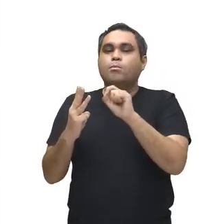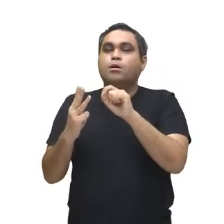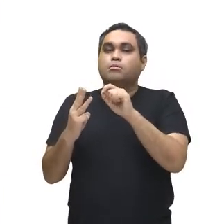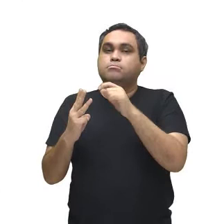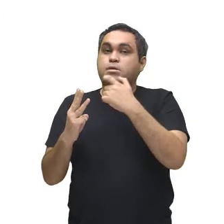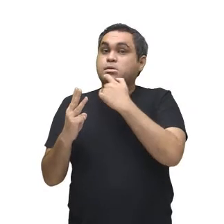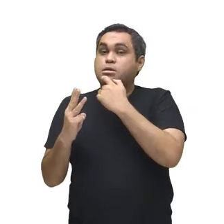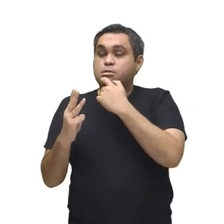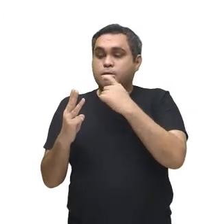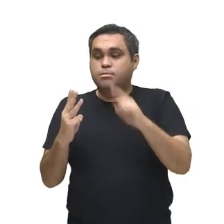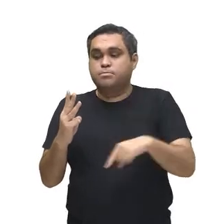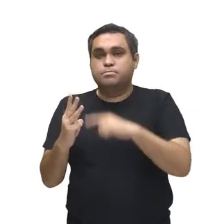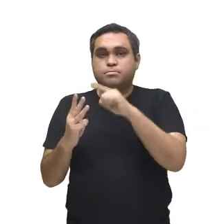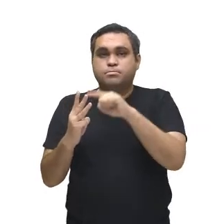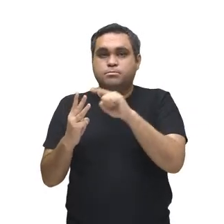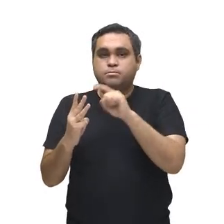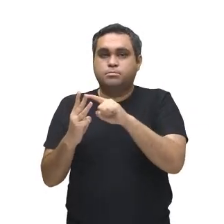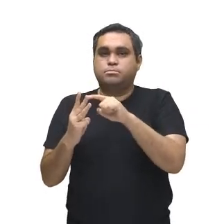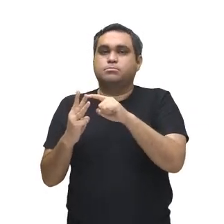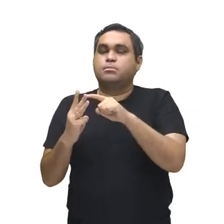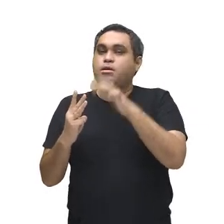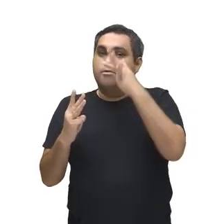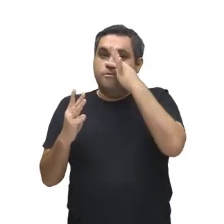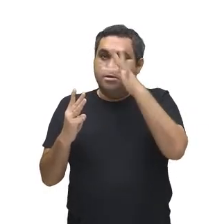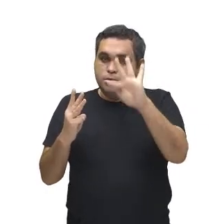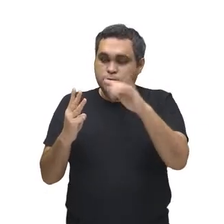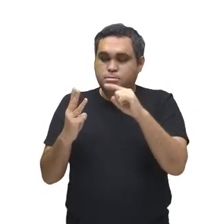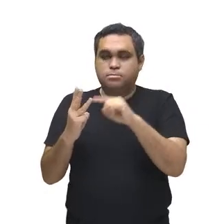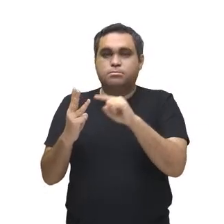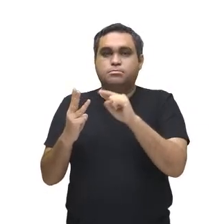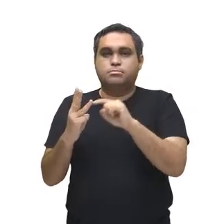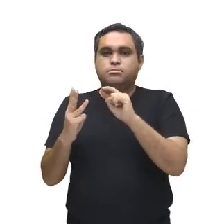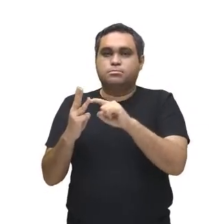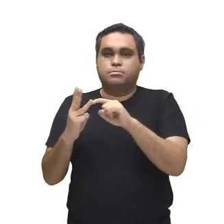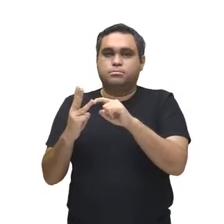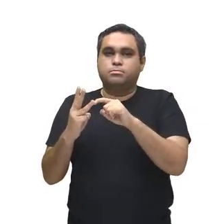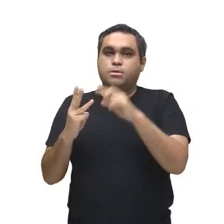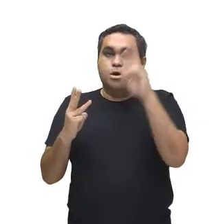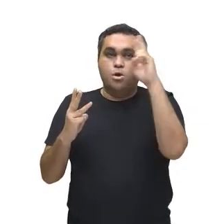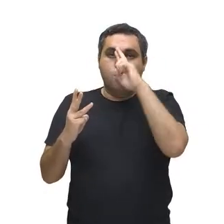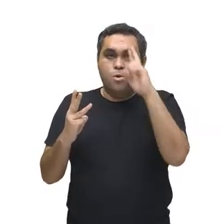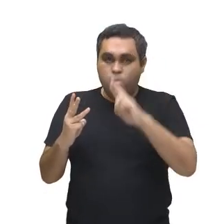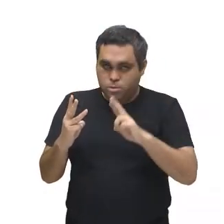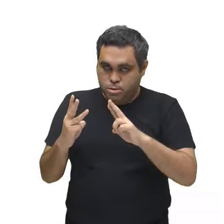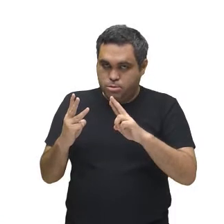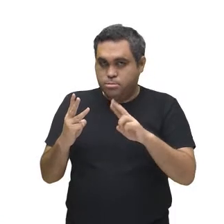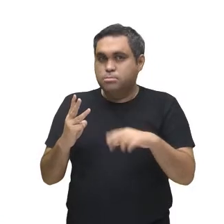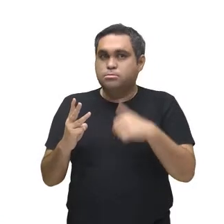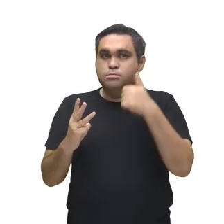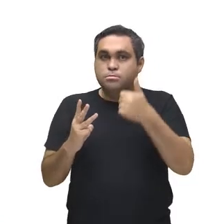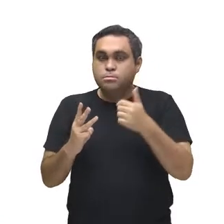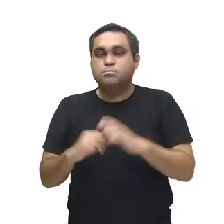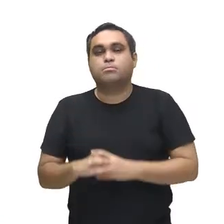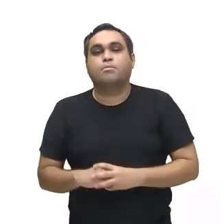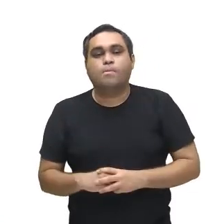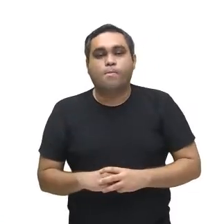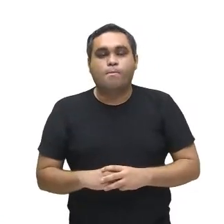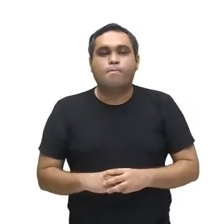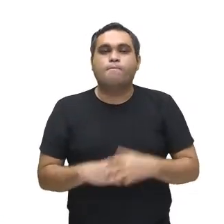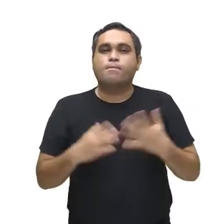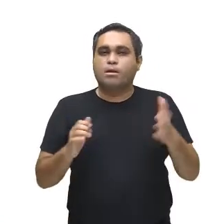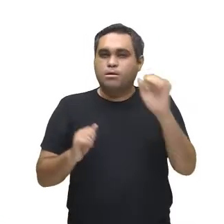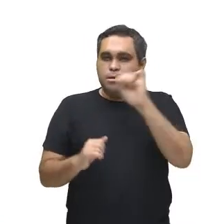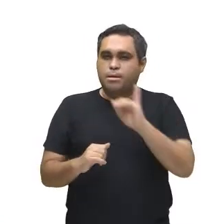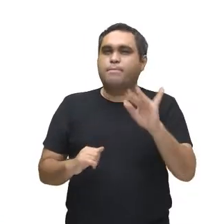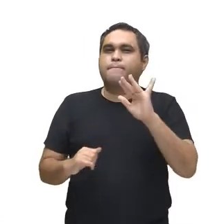Inglaterra, a França e a Rússia. Agora a gente vai ver uma imagem